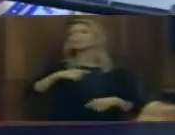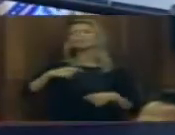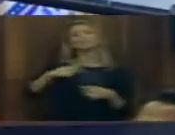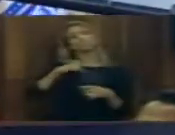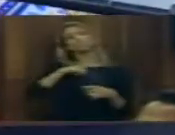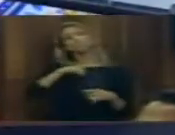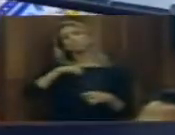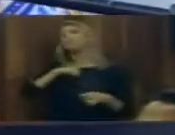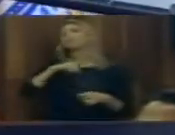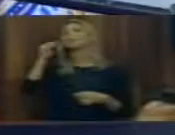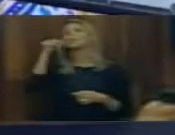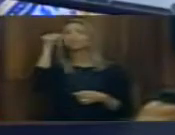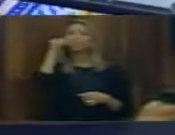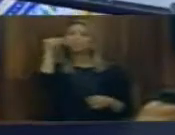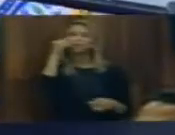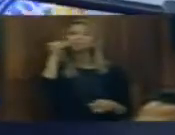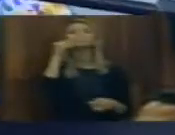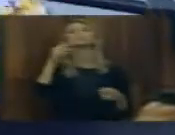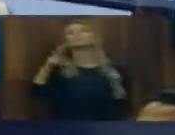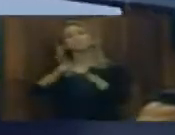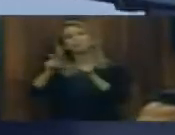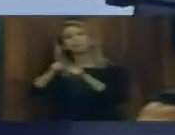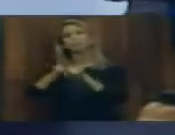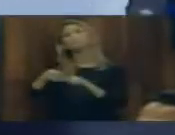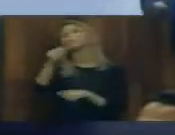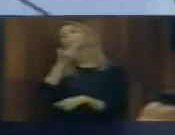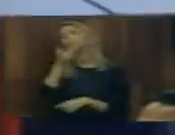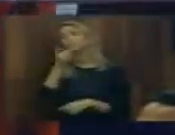das senhoras, e muito obrigada.